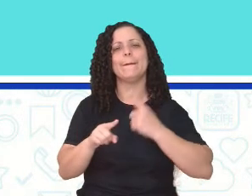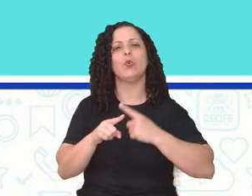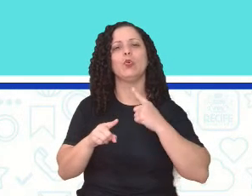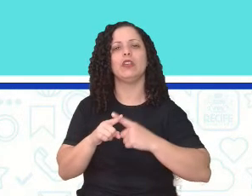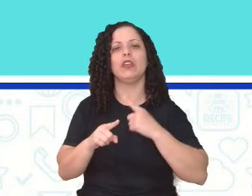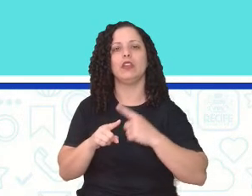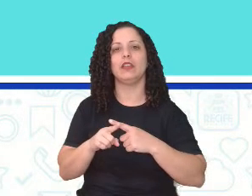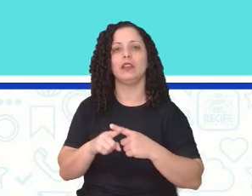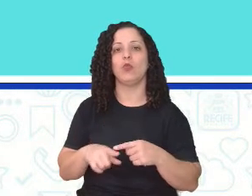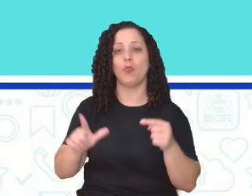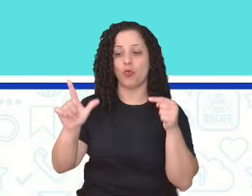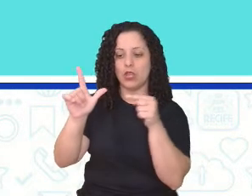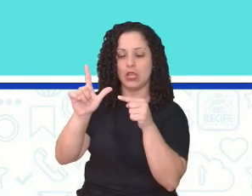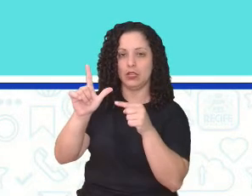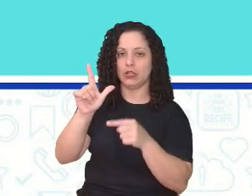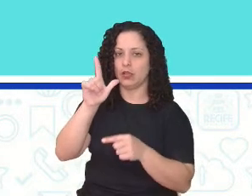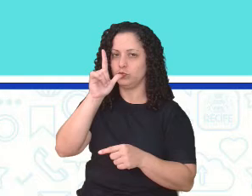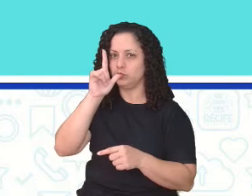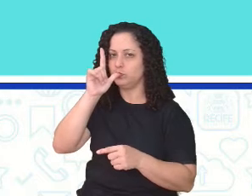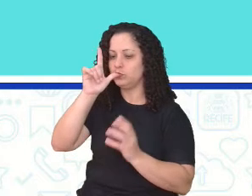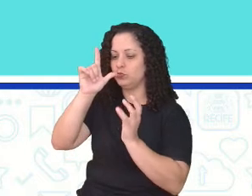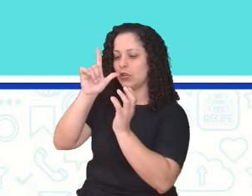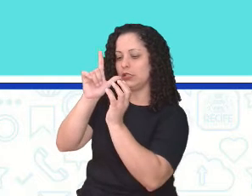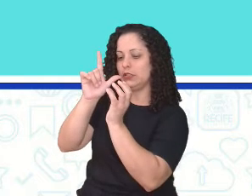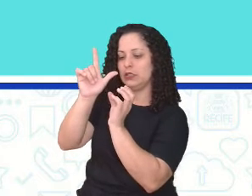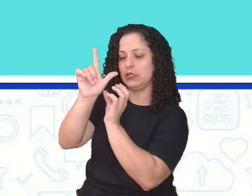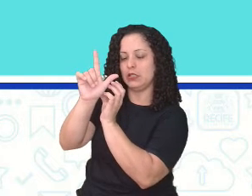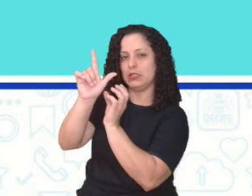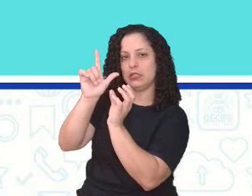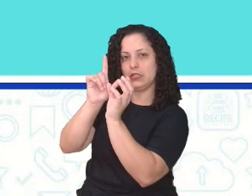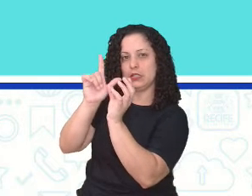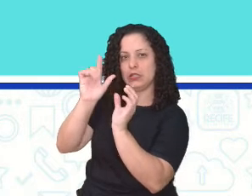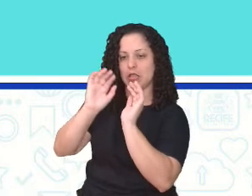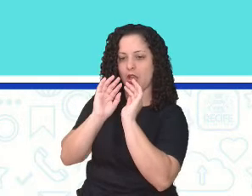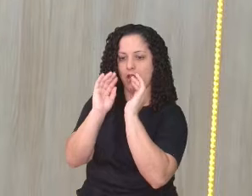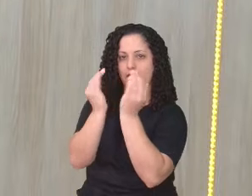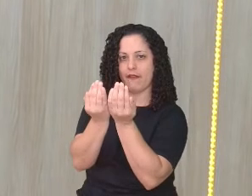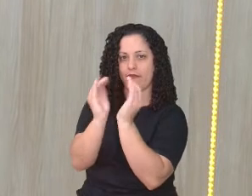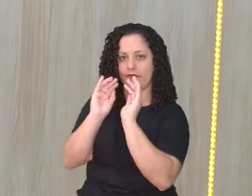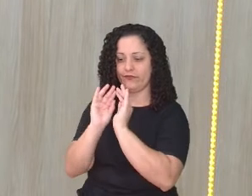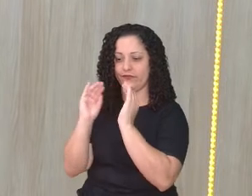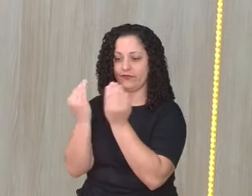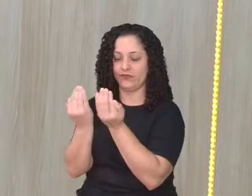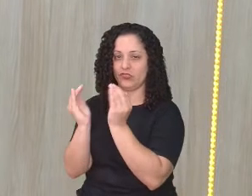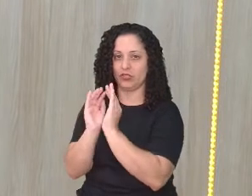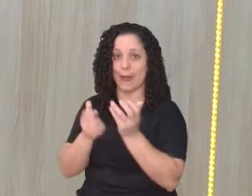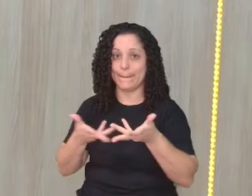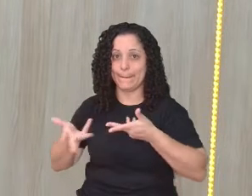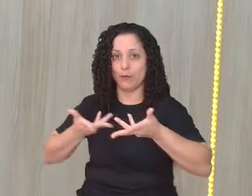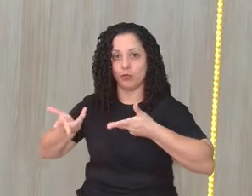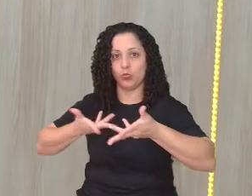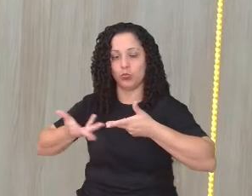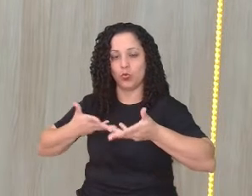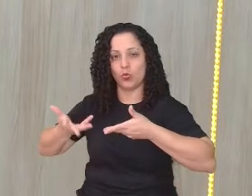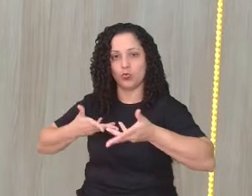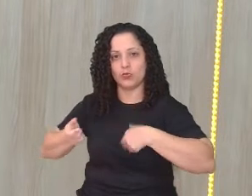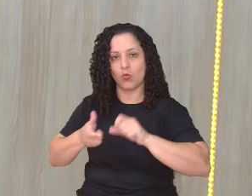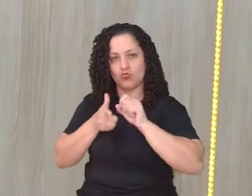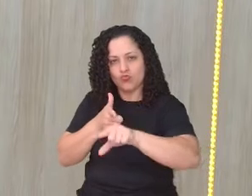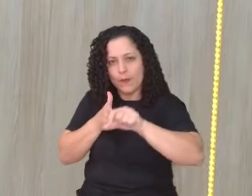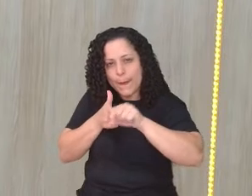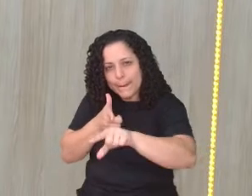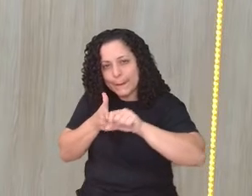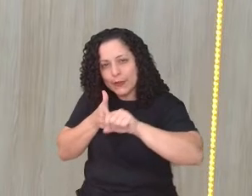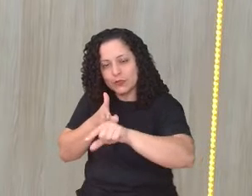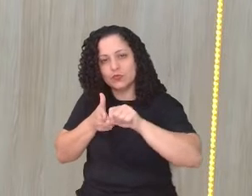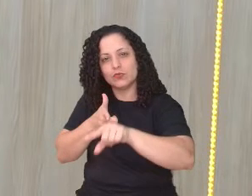Porque como ele está ali revestindo o testículo, né, onde vai estar sendo produzidos os espermatozoides, para que tenha realmente